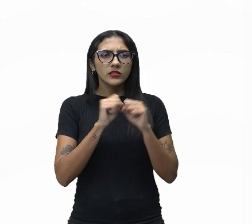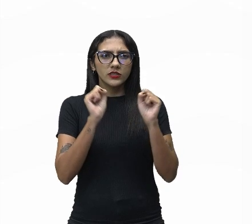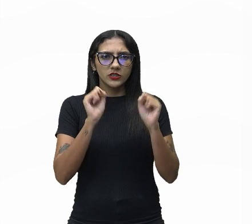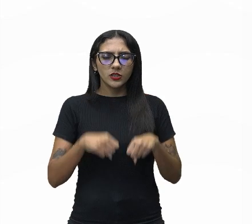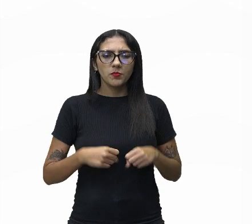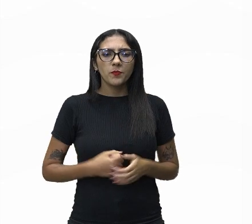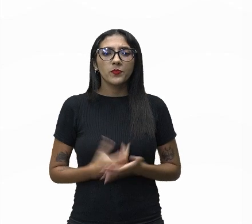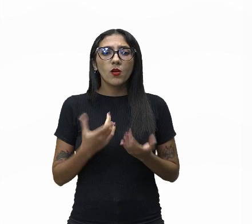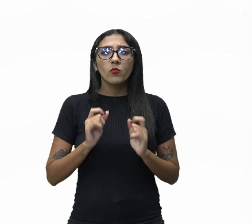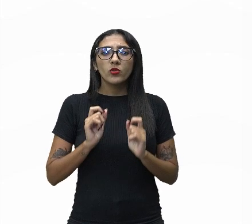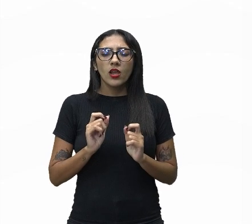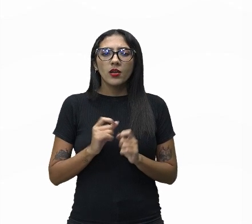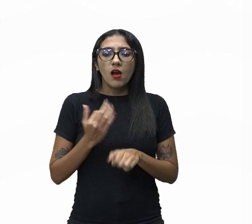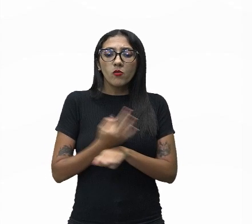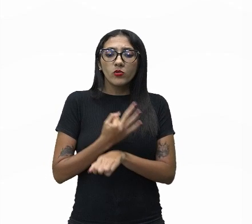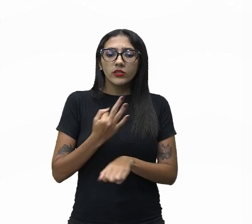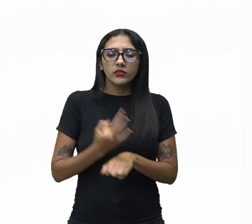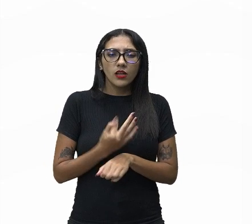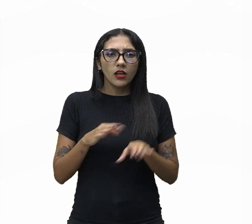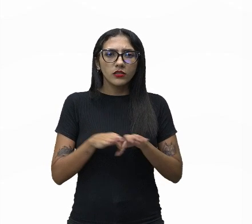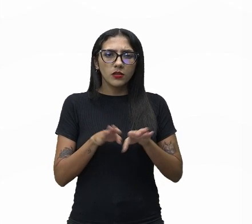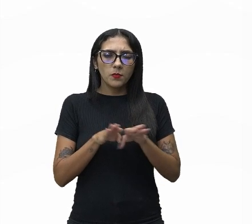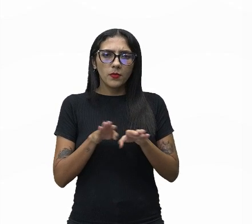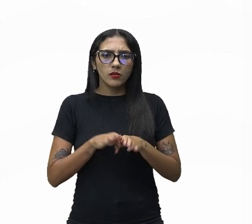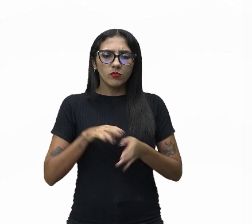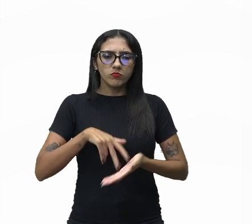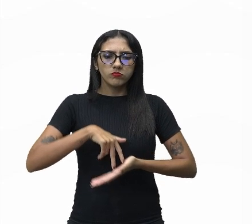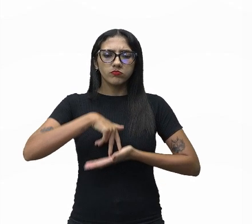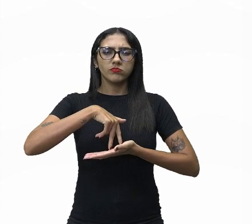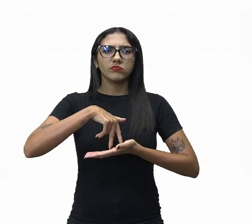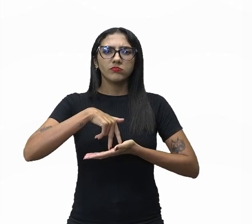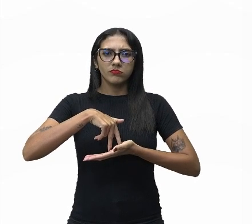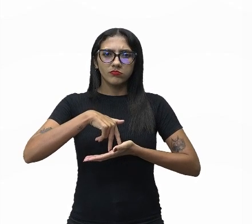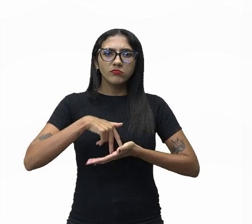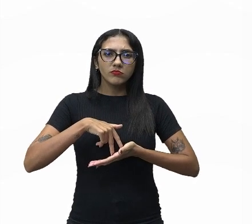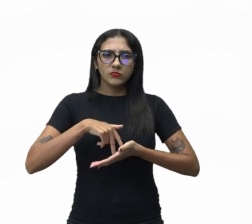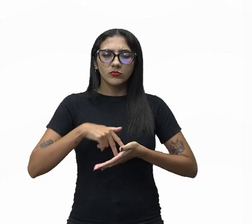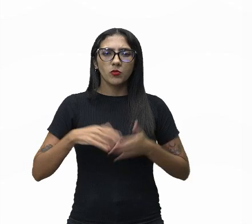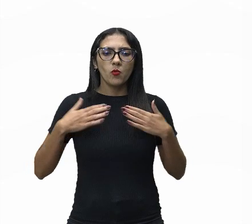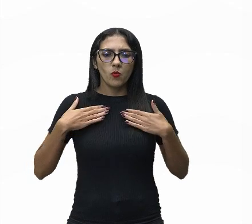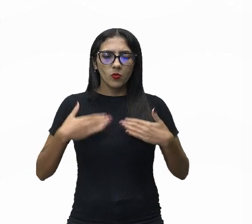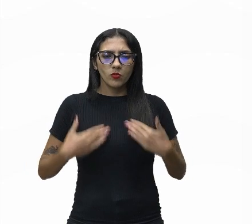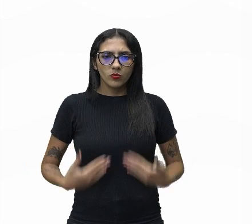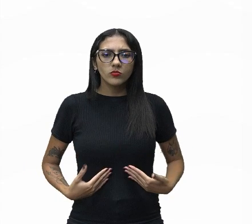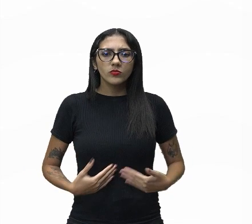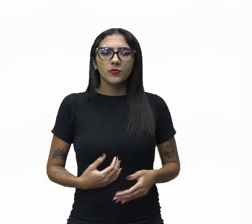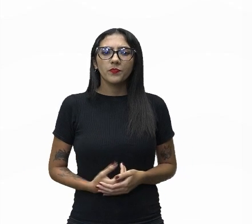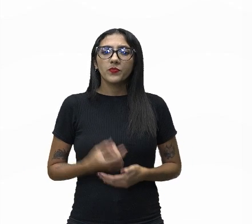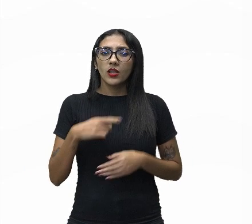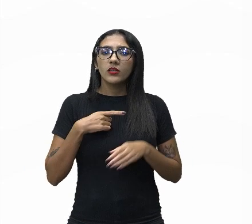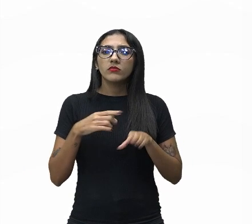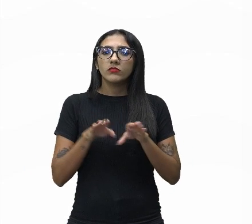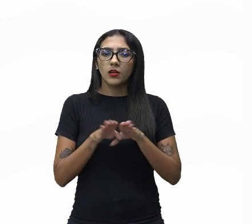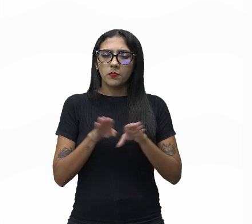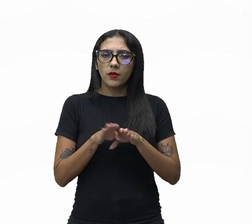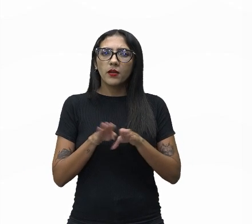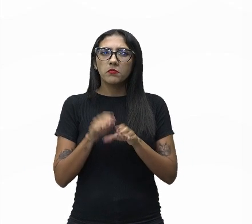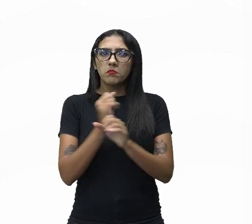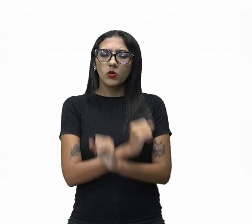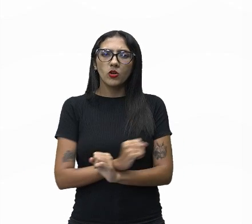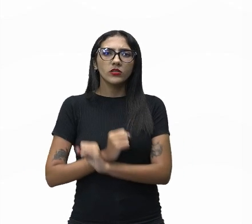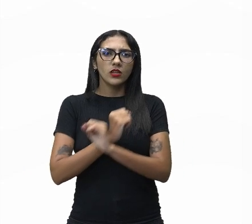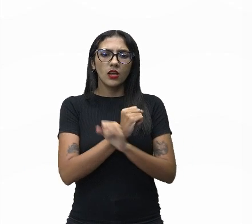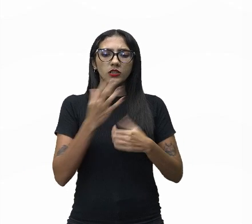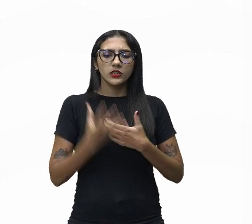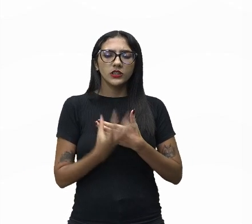É sustentar e dar forma ao corpo. E aí também ele vai trabalhar com uma proteção de órgãos internos,